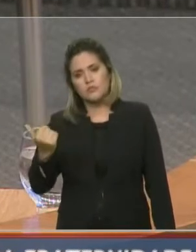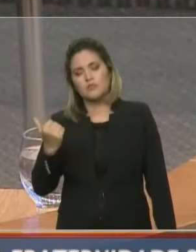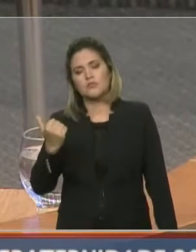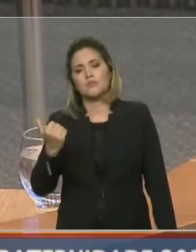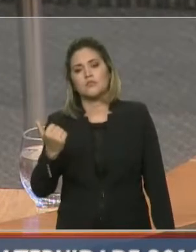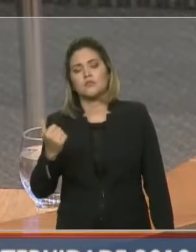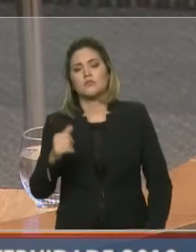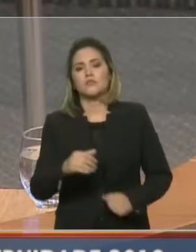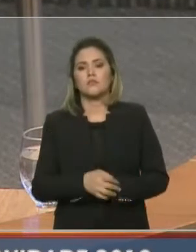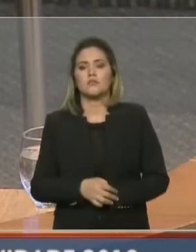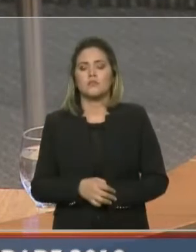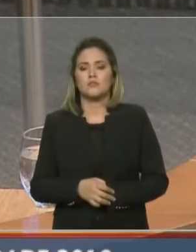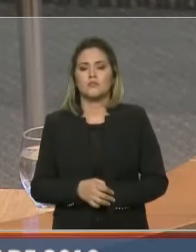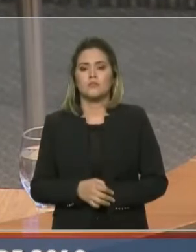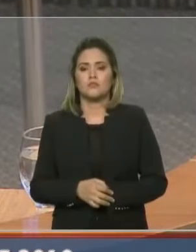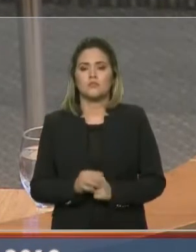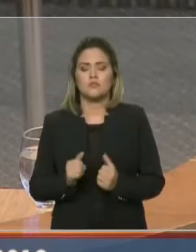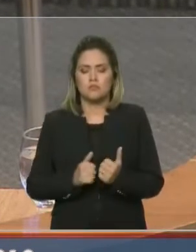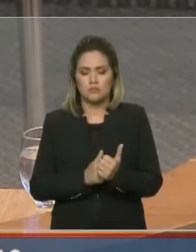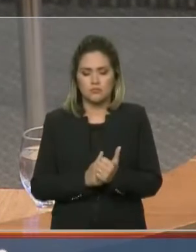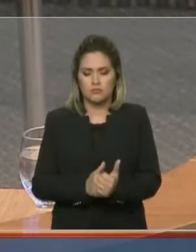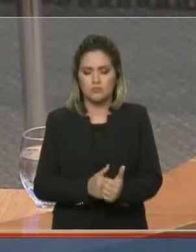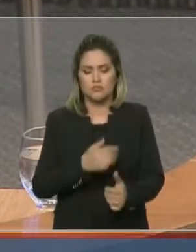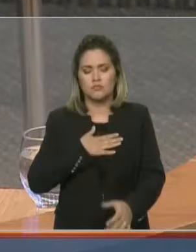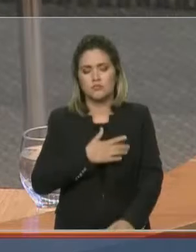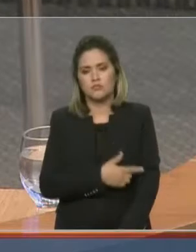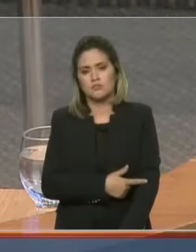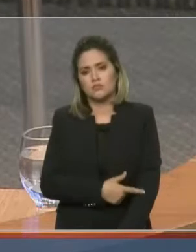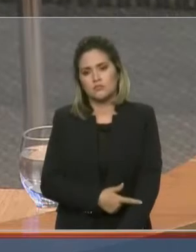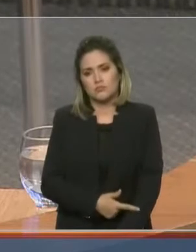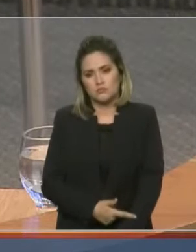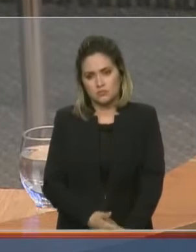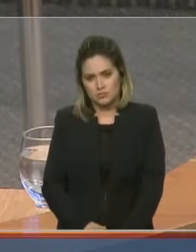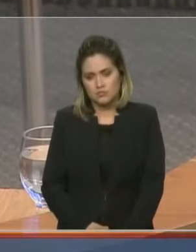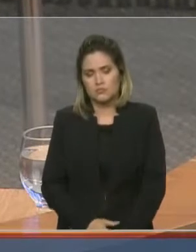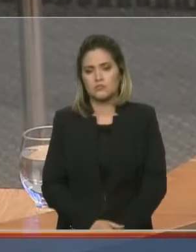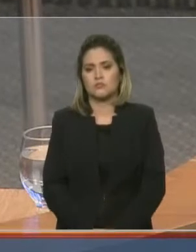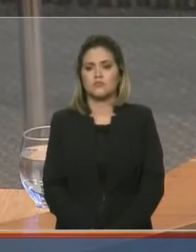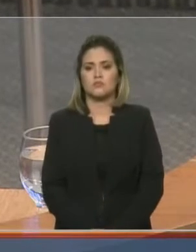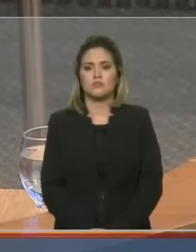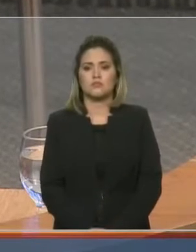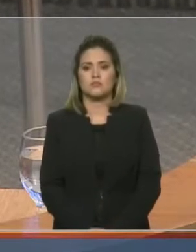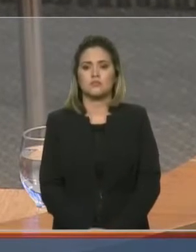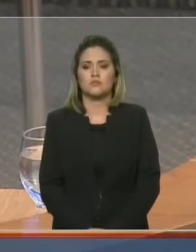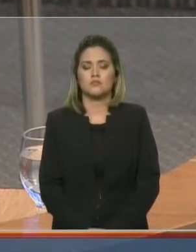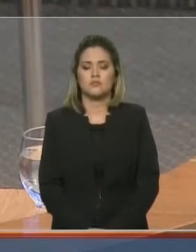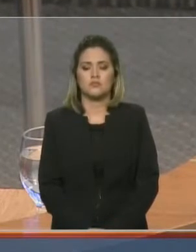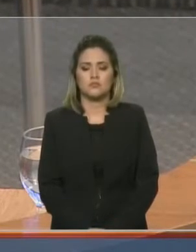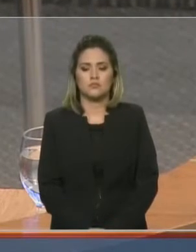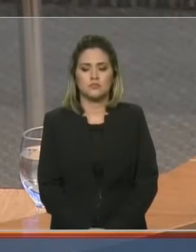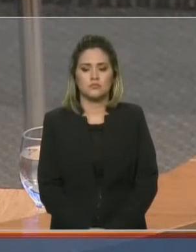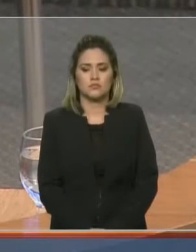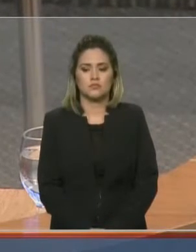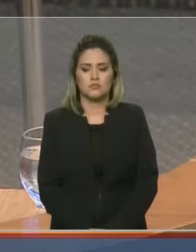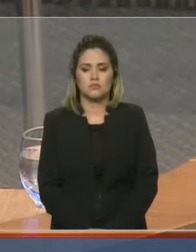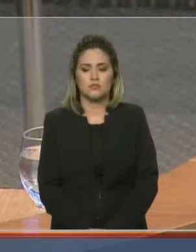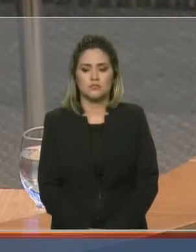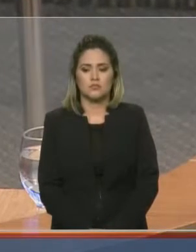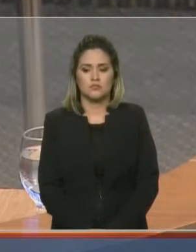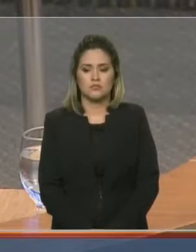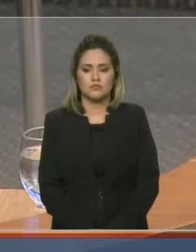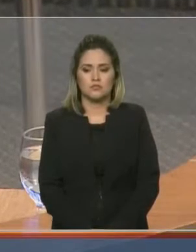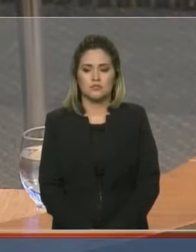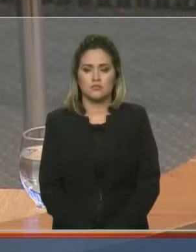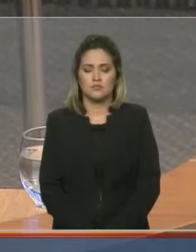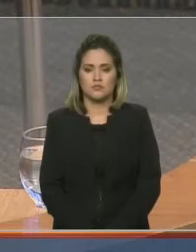meu comportamento, o comportamento daquele que é o interlocutor, incluindo informações a respeito